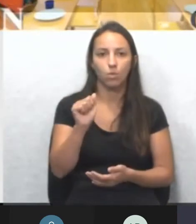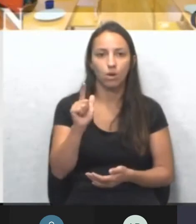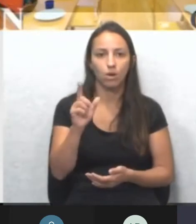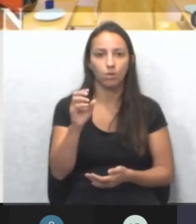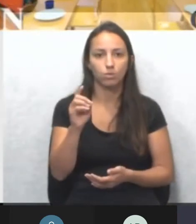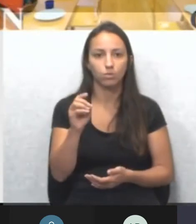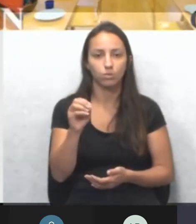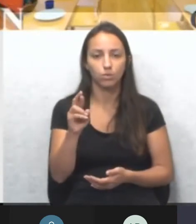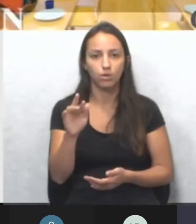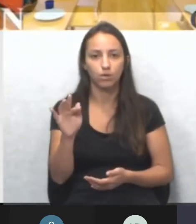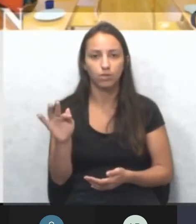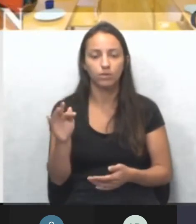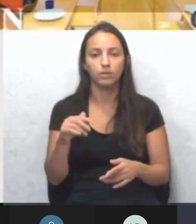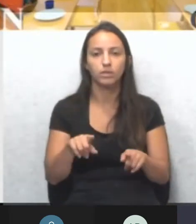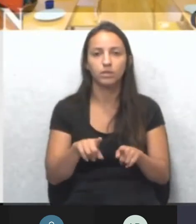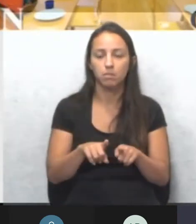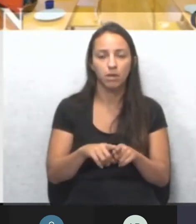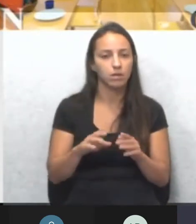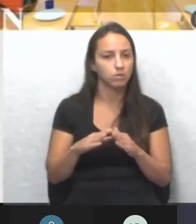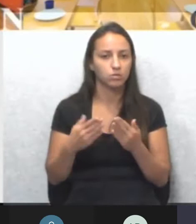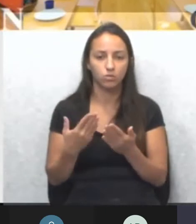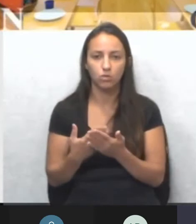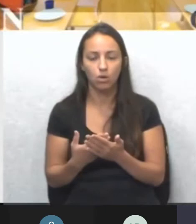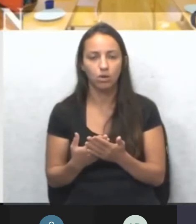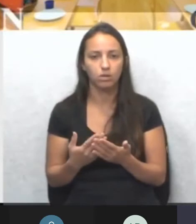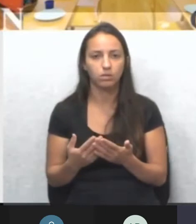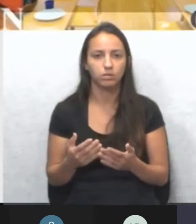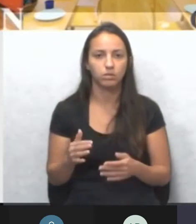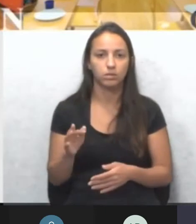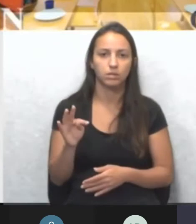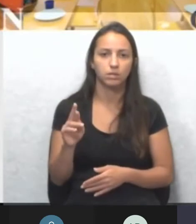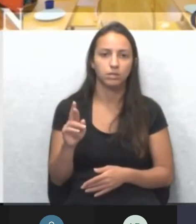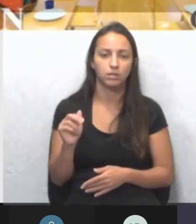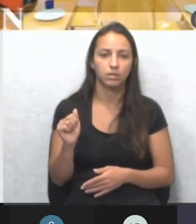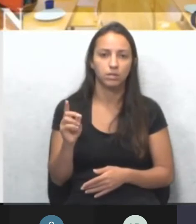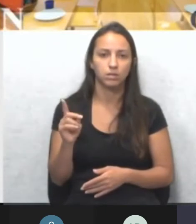de uma escola particular tradicional.